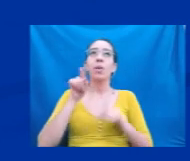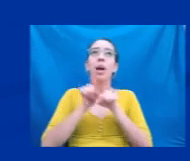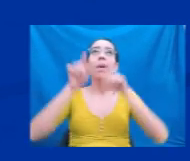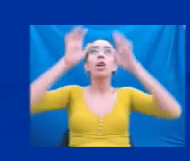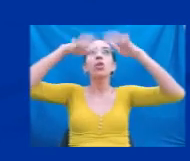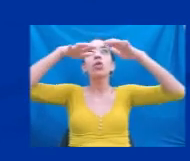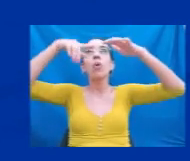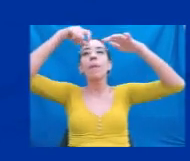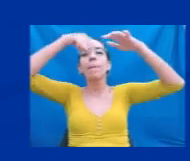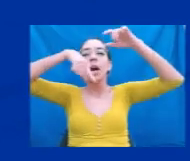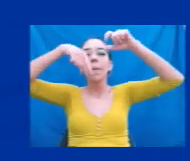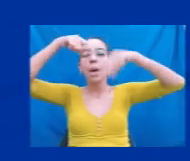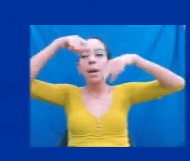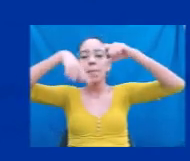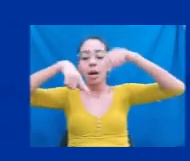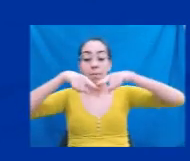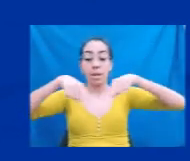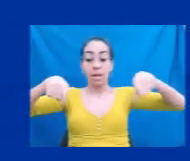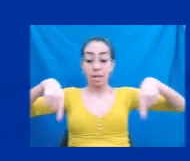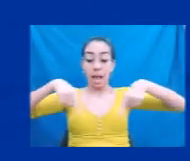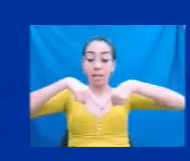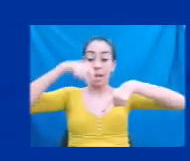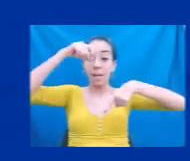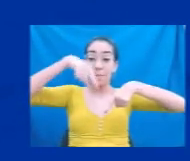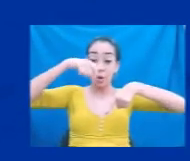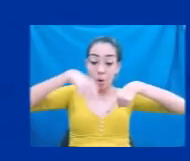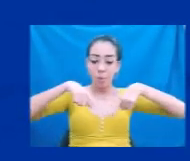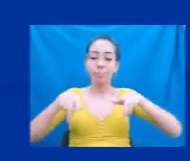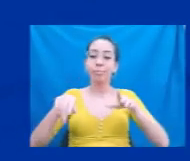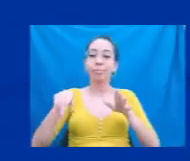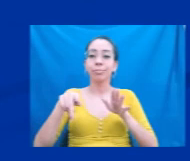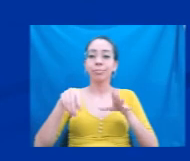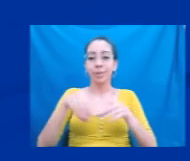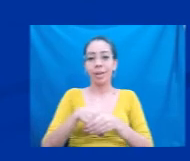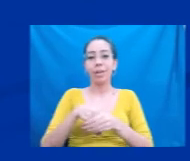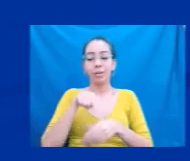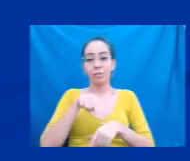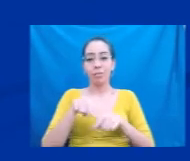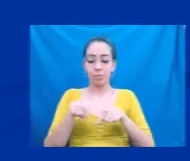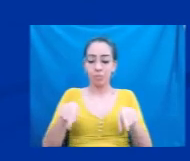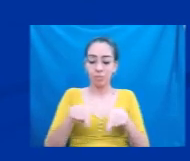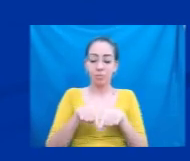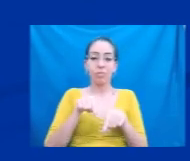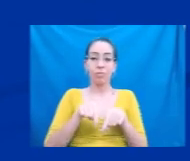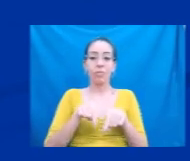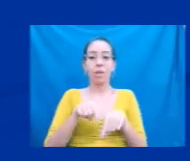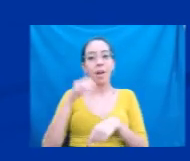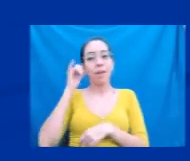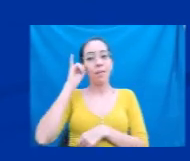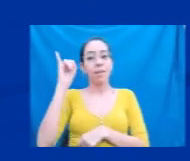possível essas substâncias de contato com a água, devido a reações que podem ser reações